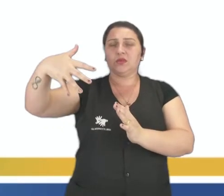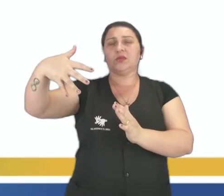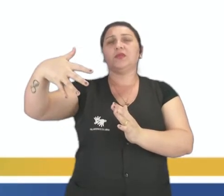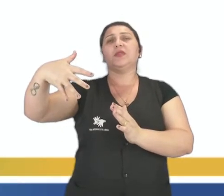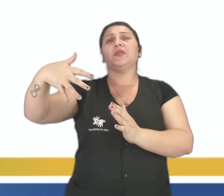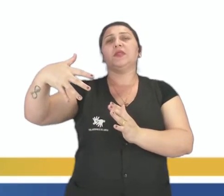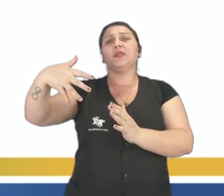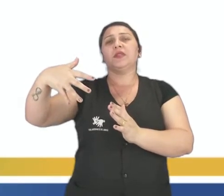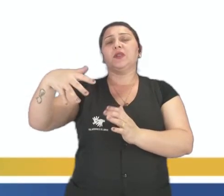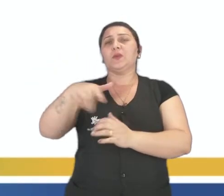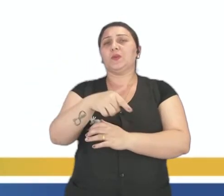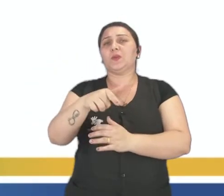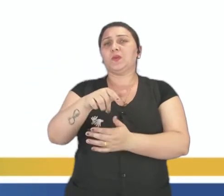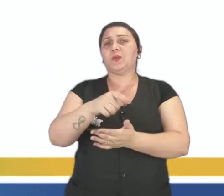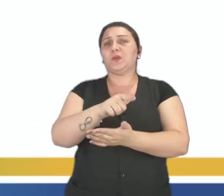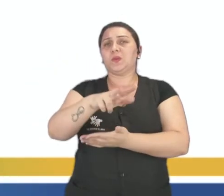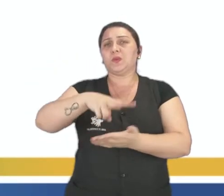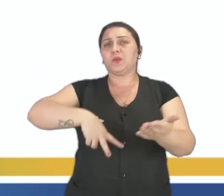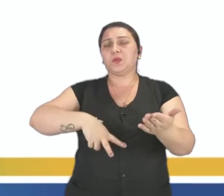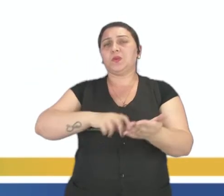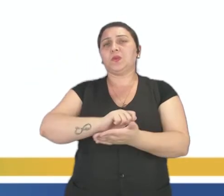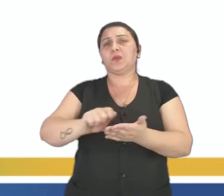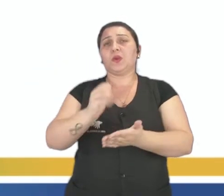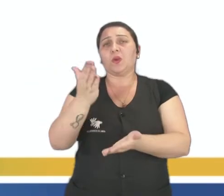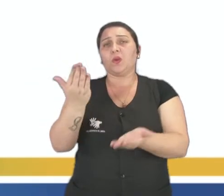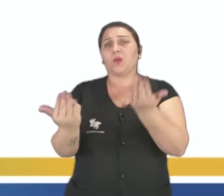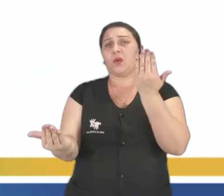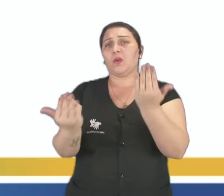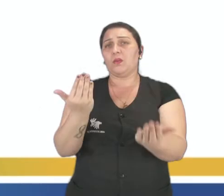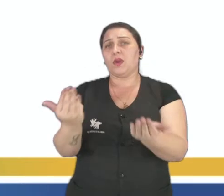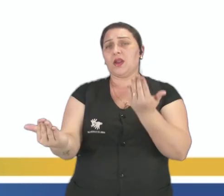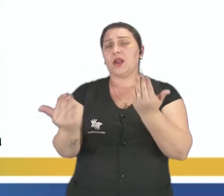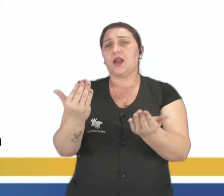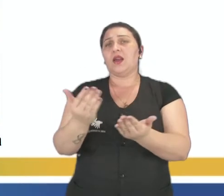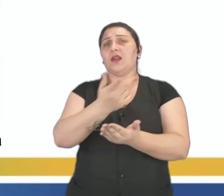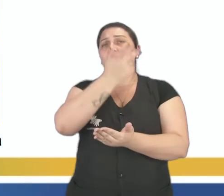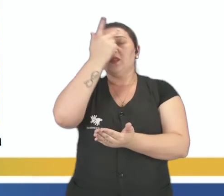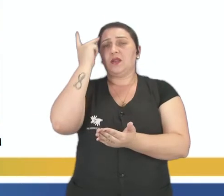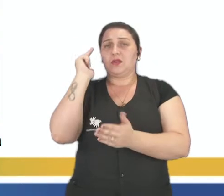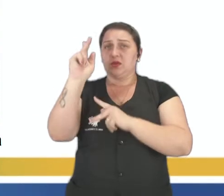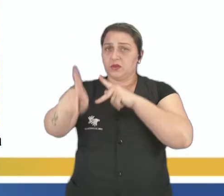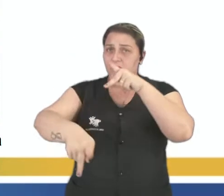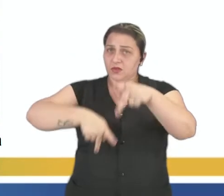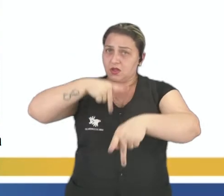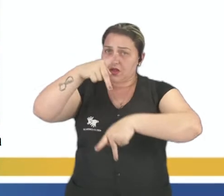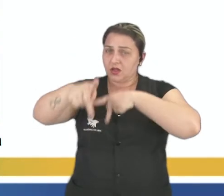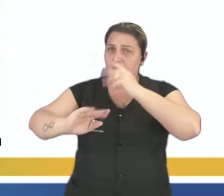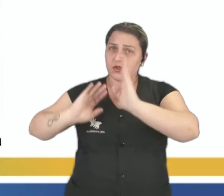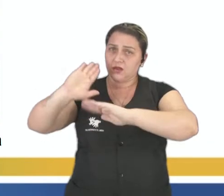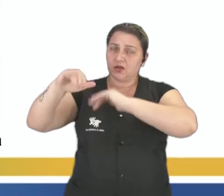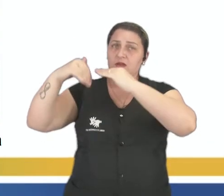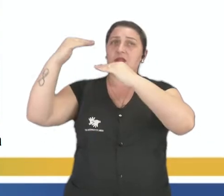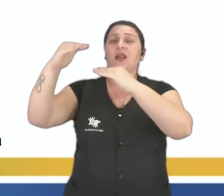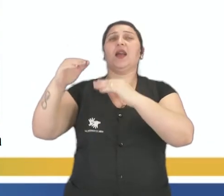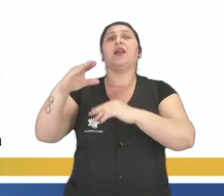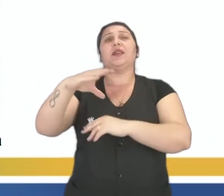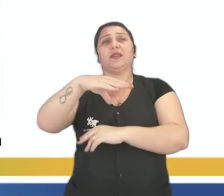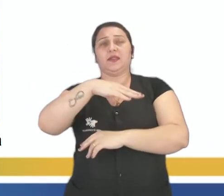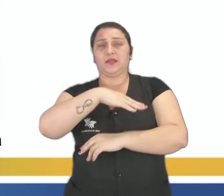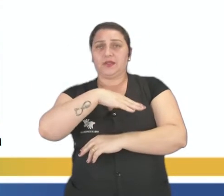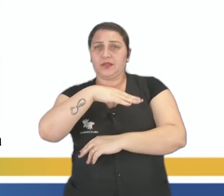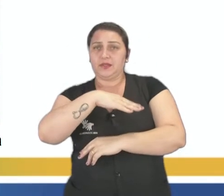o analfabetismo é reduzido, se comparado aos países subdesenvolvidos. As cidades, por sua